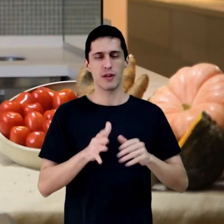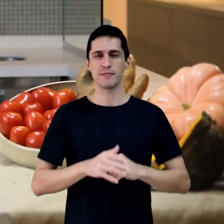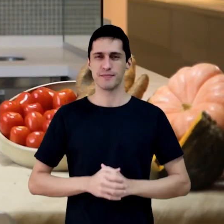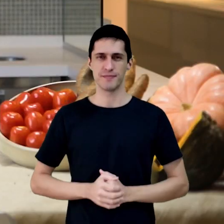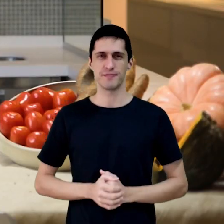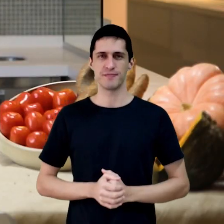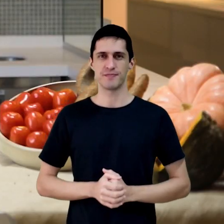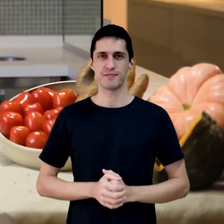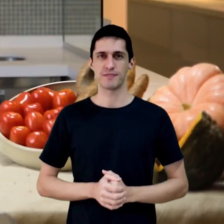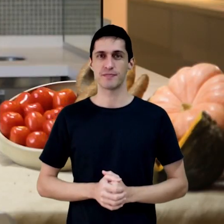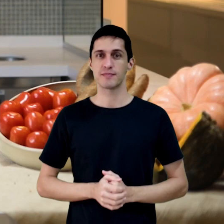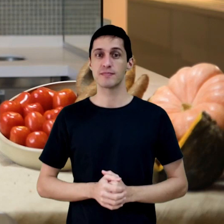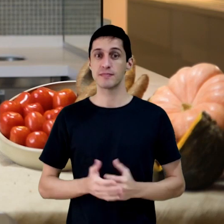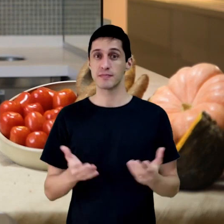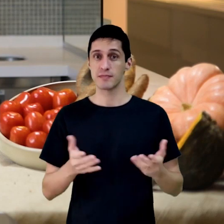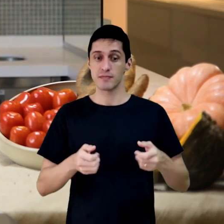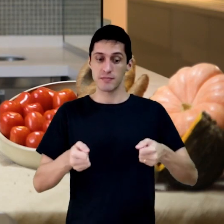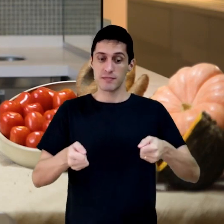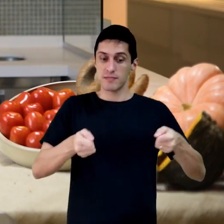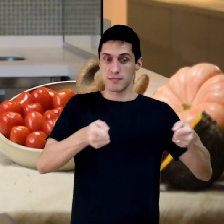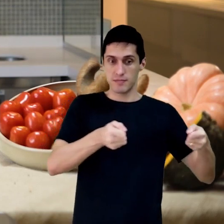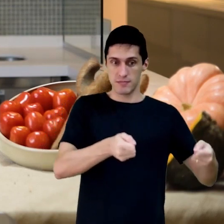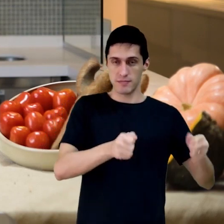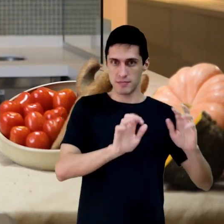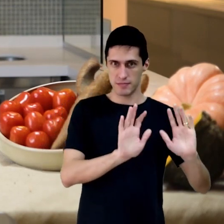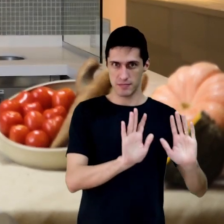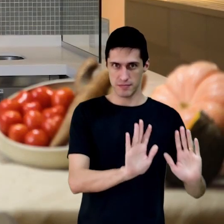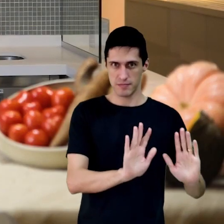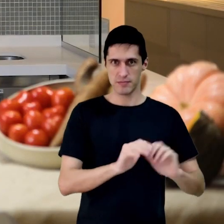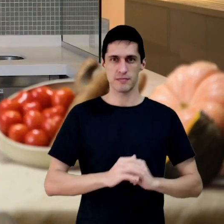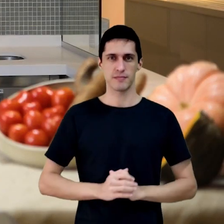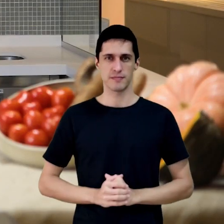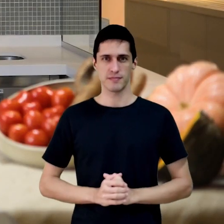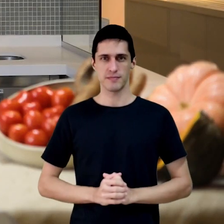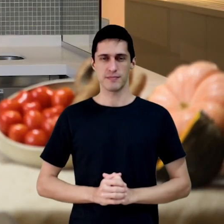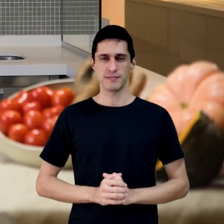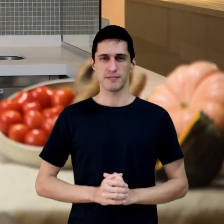Bom, vamos reservar esse molho.